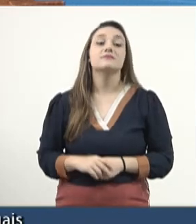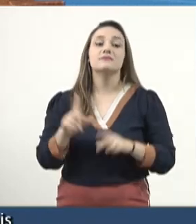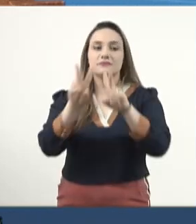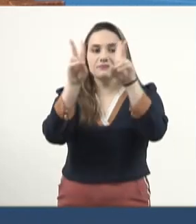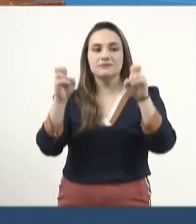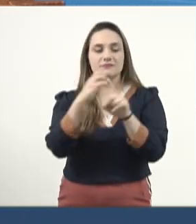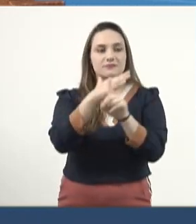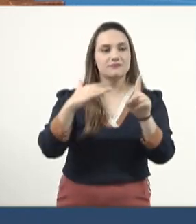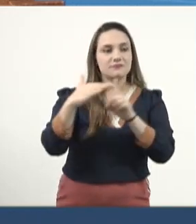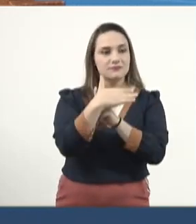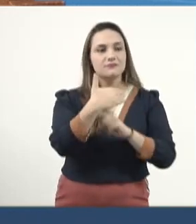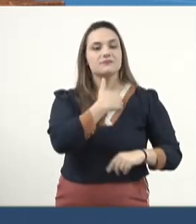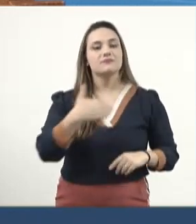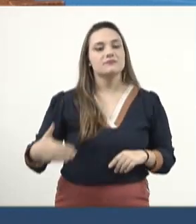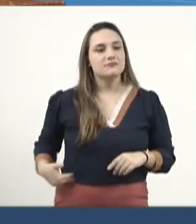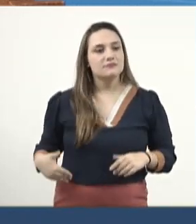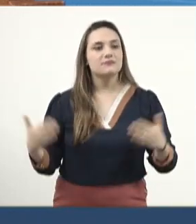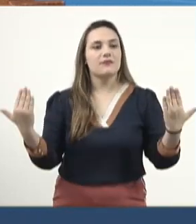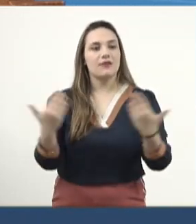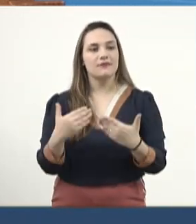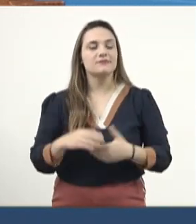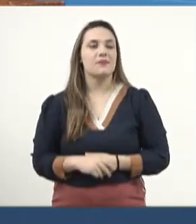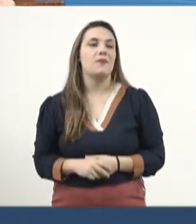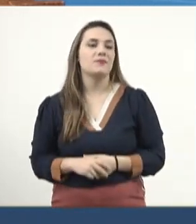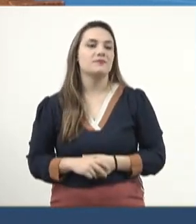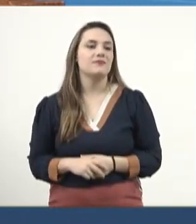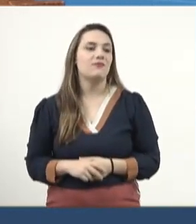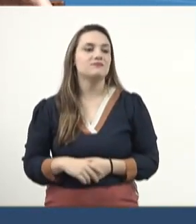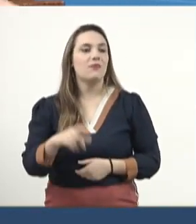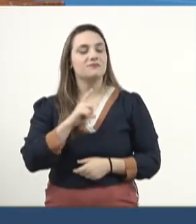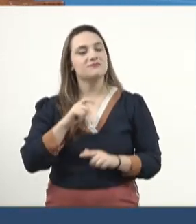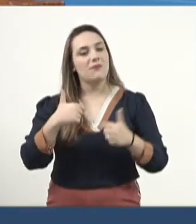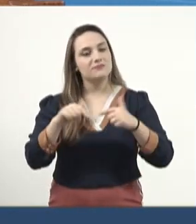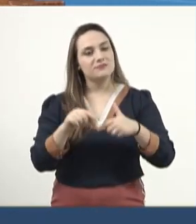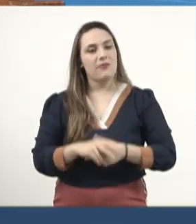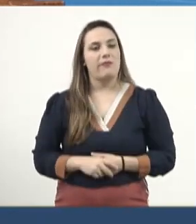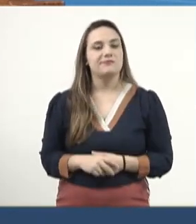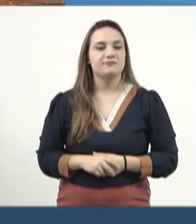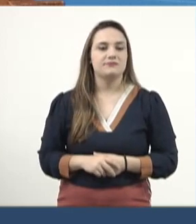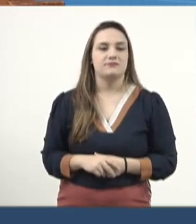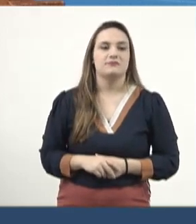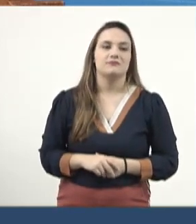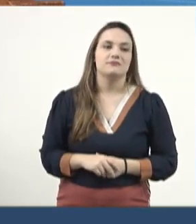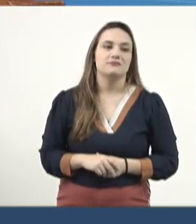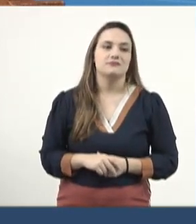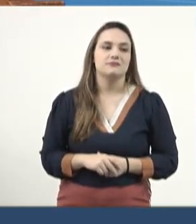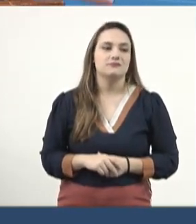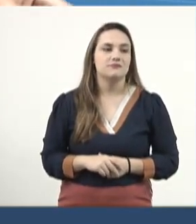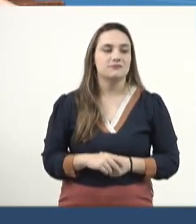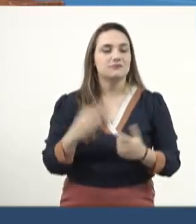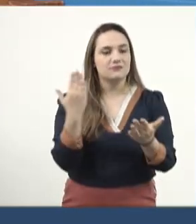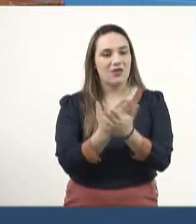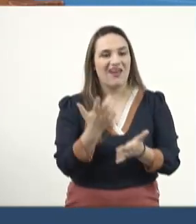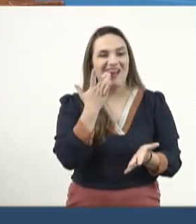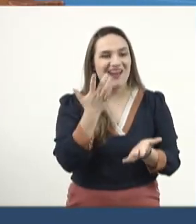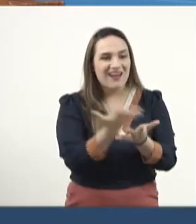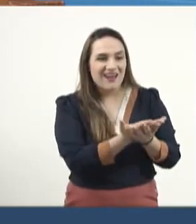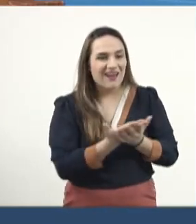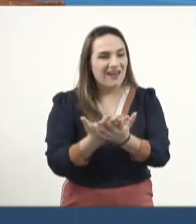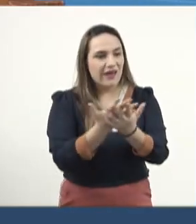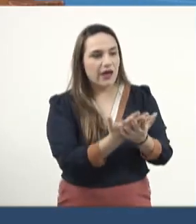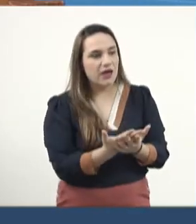ambiental, né? Que o governo está agora fazendo todo um trabalho no sentido de acabar com o garimpo ilegal na Amazônia,